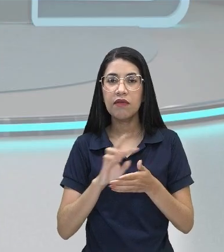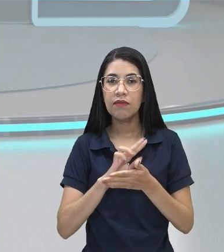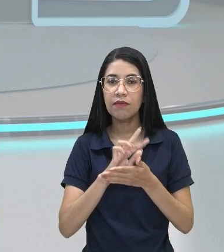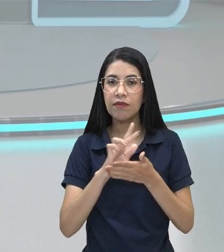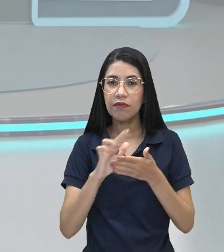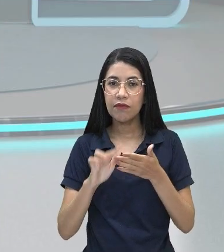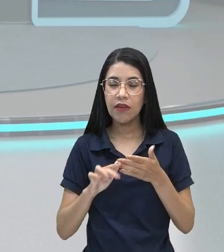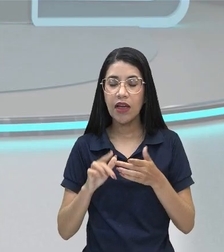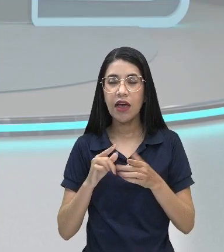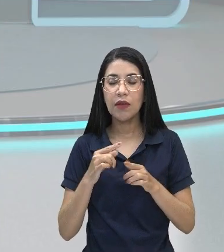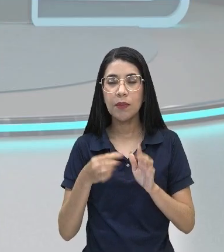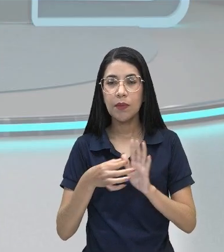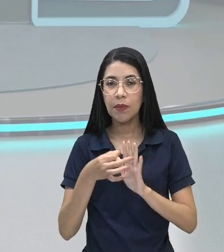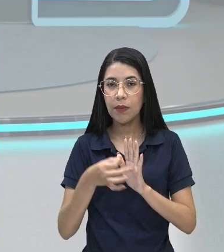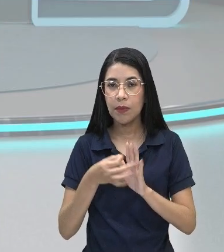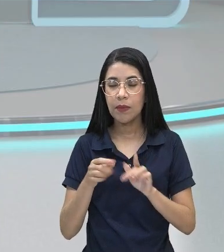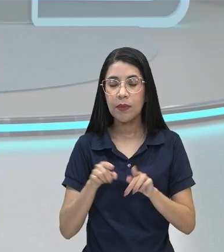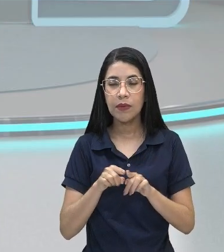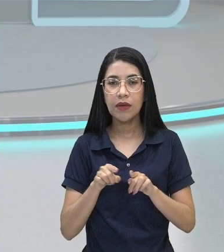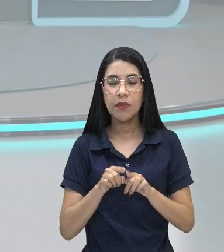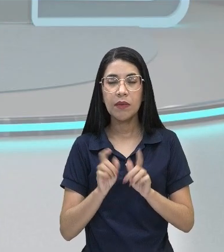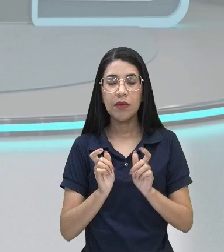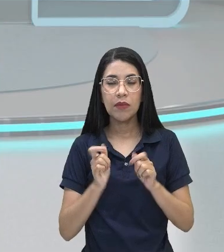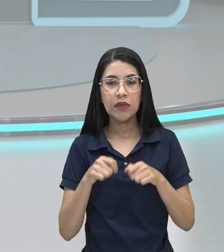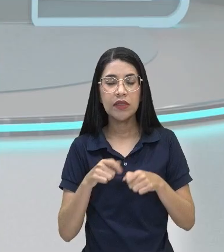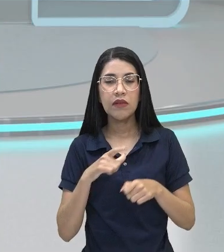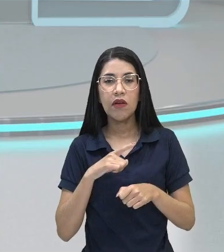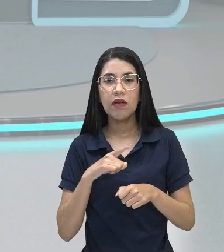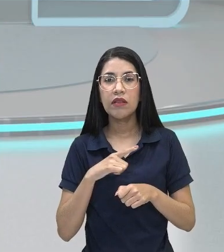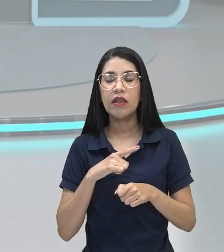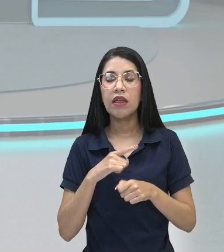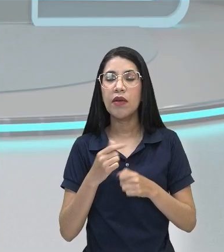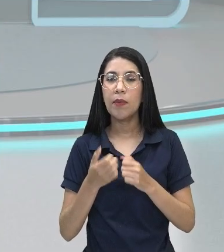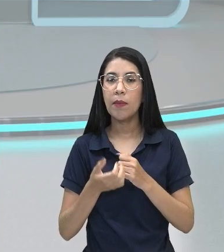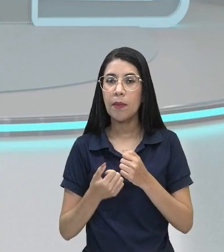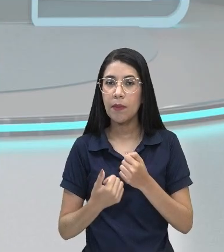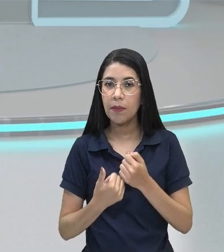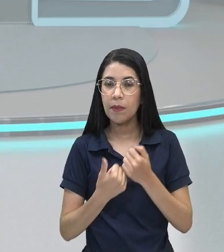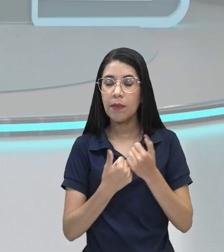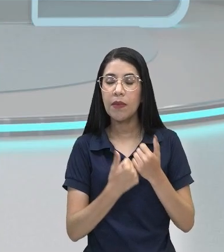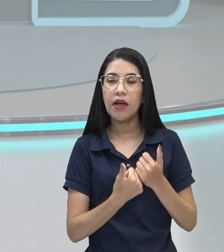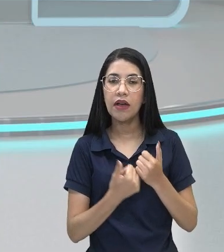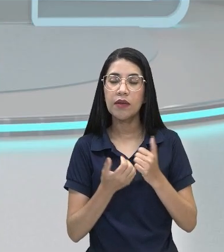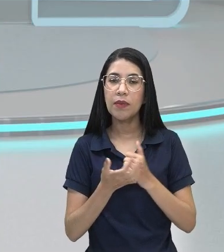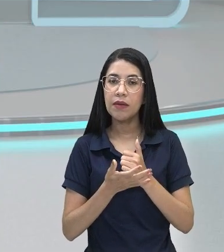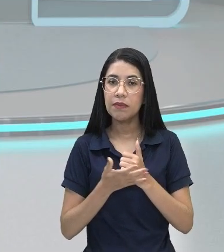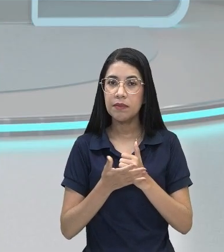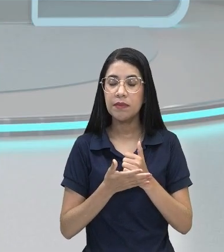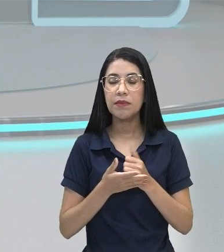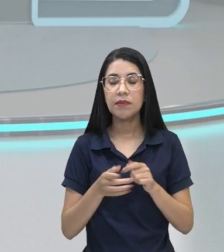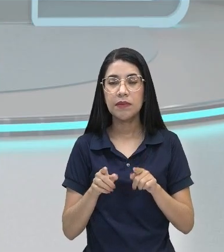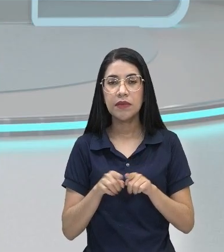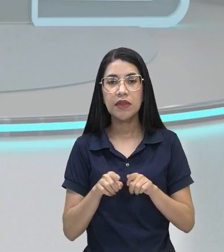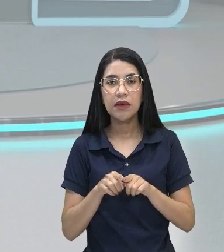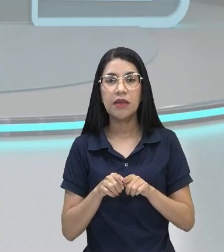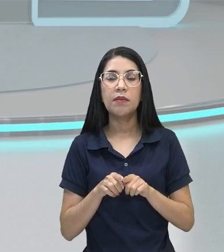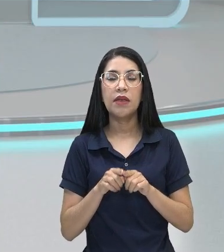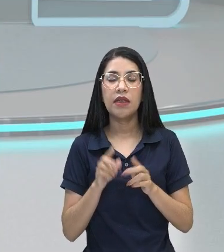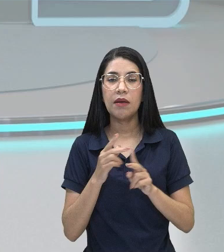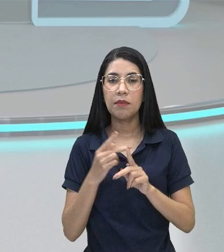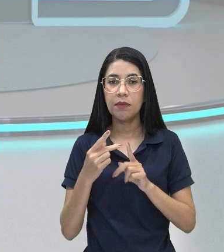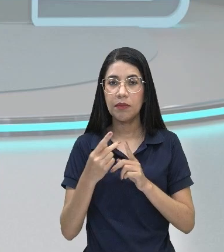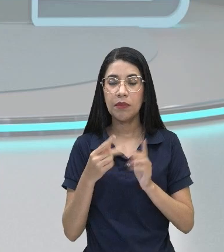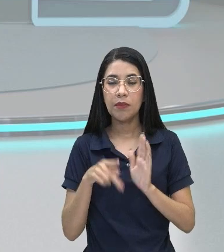tem argumentos para poder amparar, para poder ancorar este ponto de